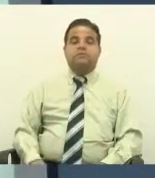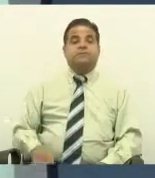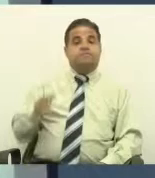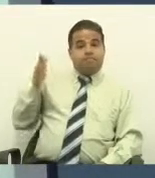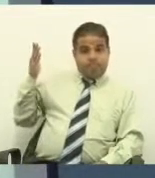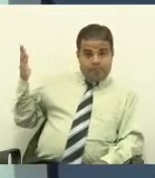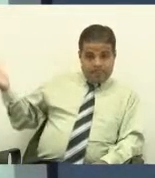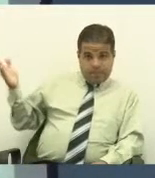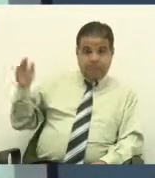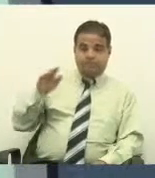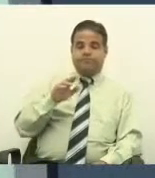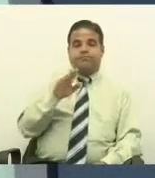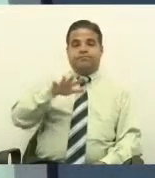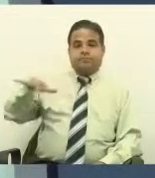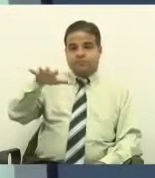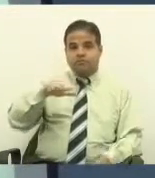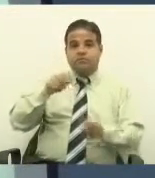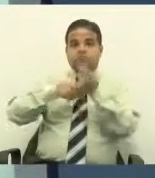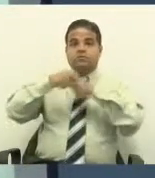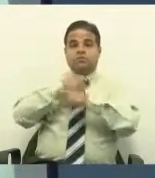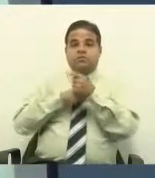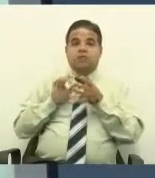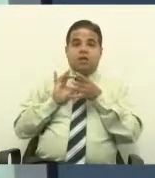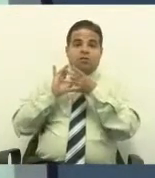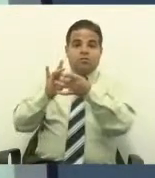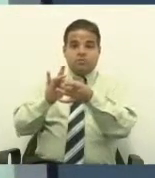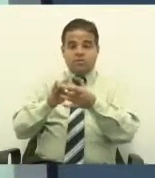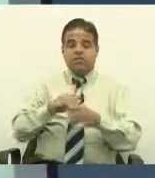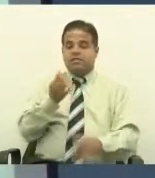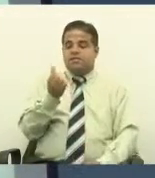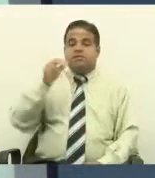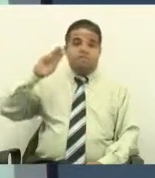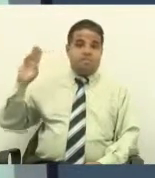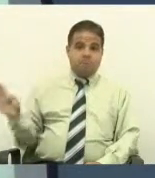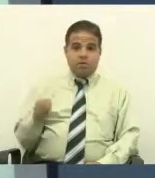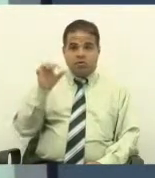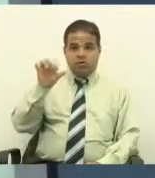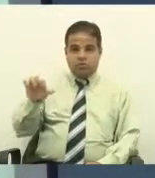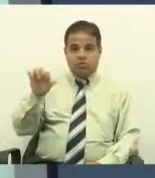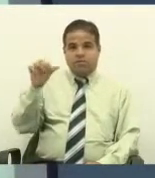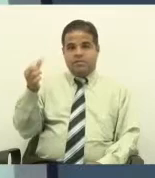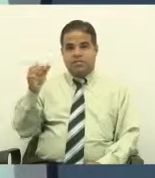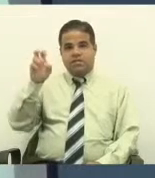Essa unidade administrativa, ela consolida com o valor de